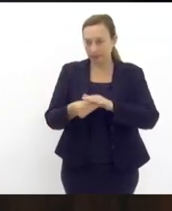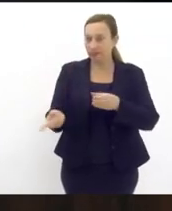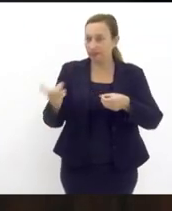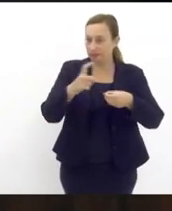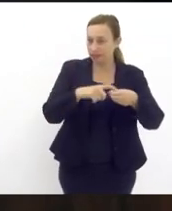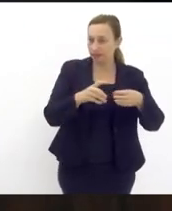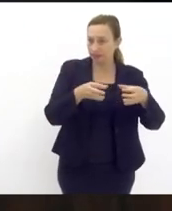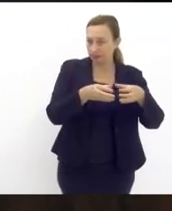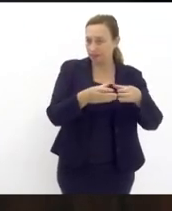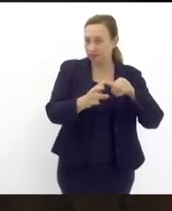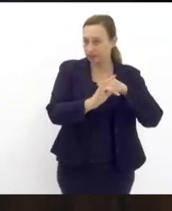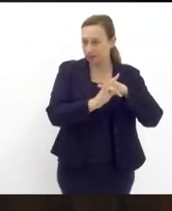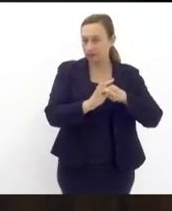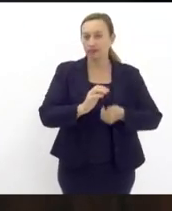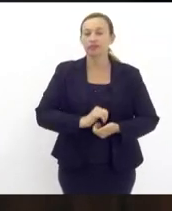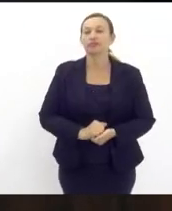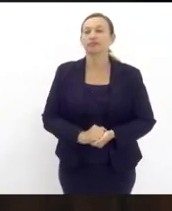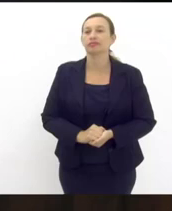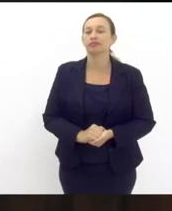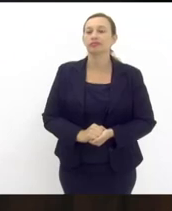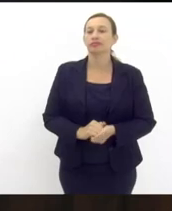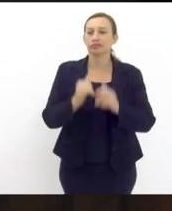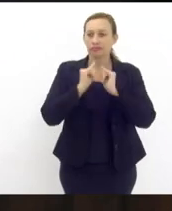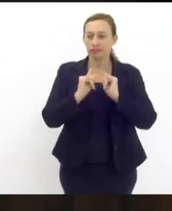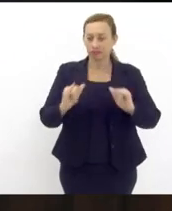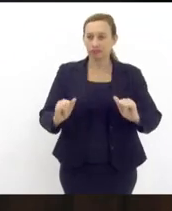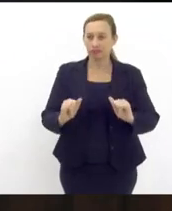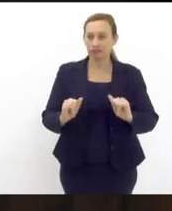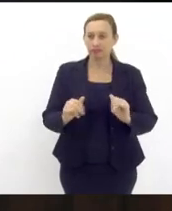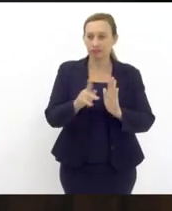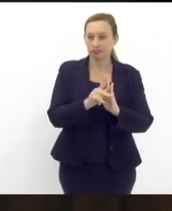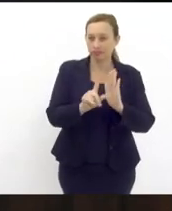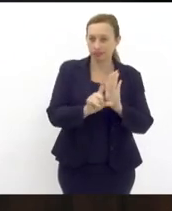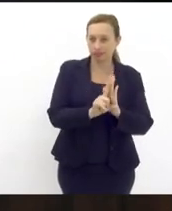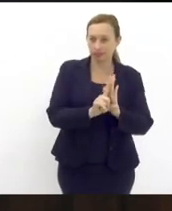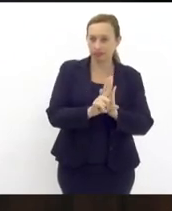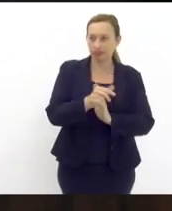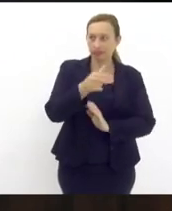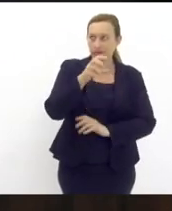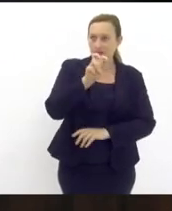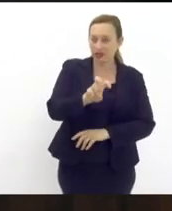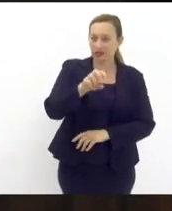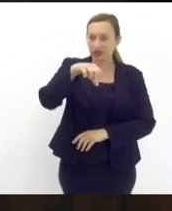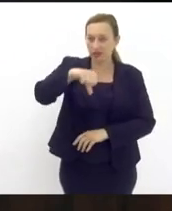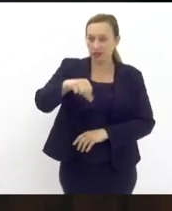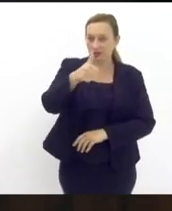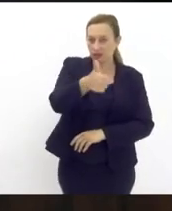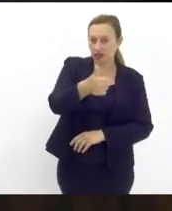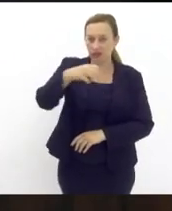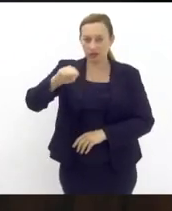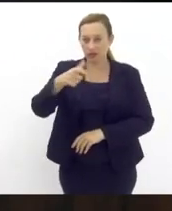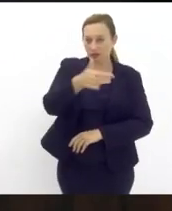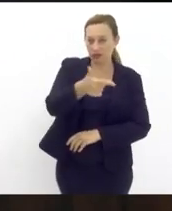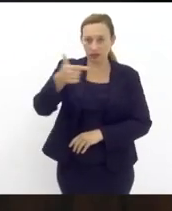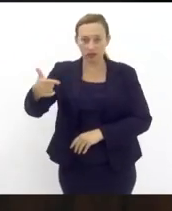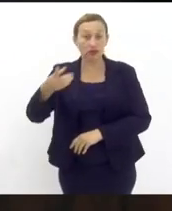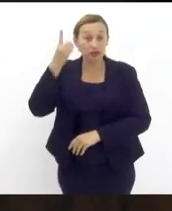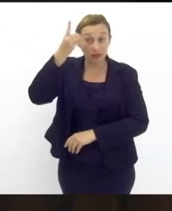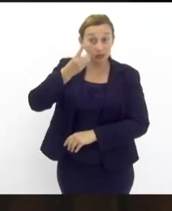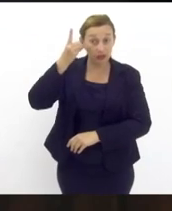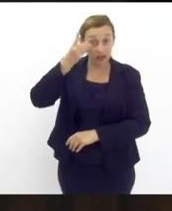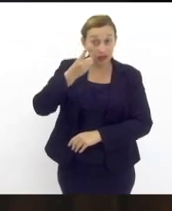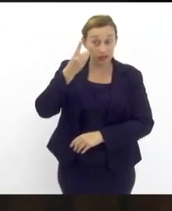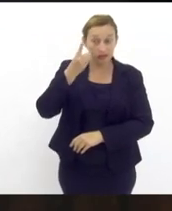retorna às comissões anuncio projetos lei número 59 18 22 de autoria do